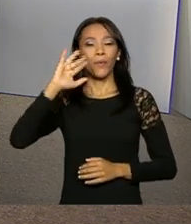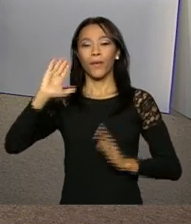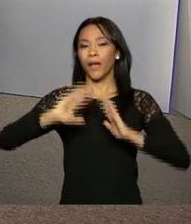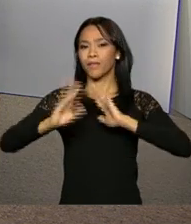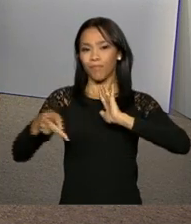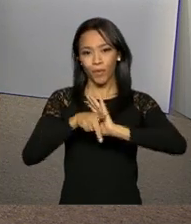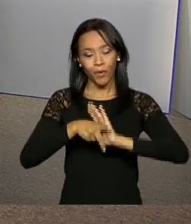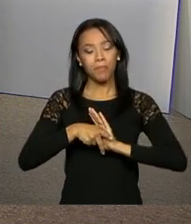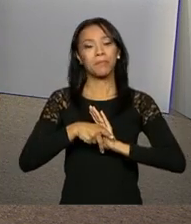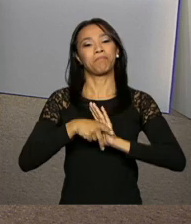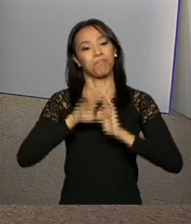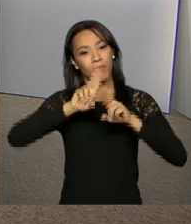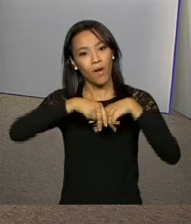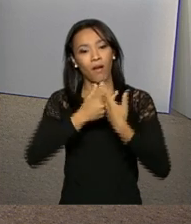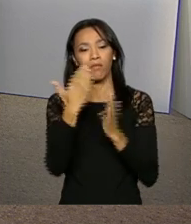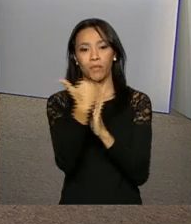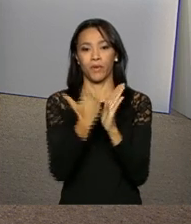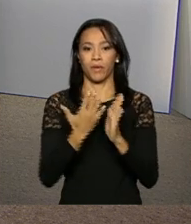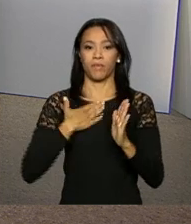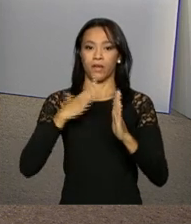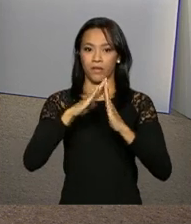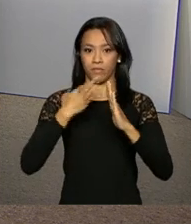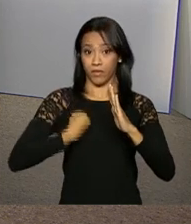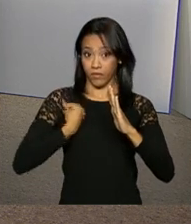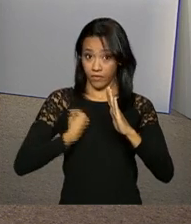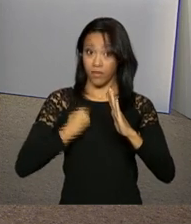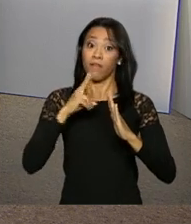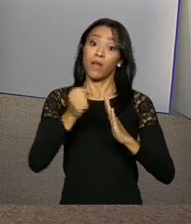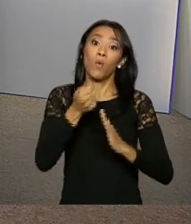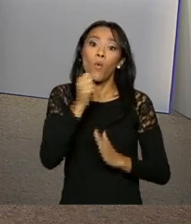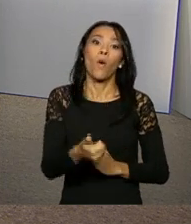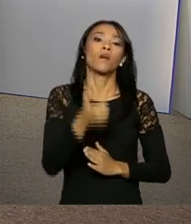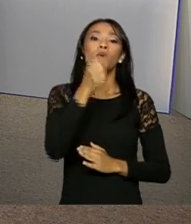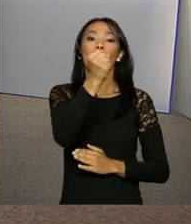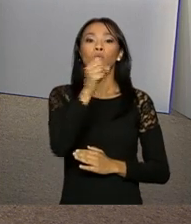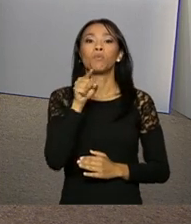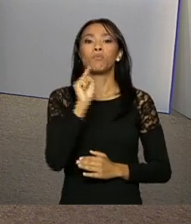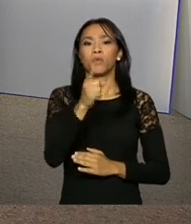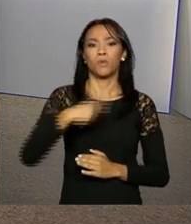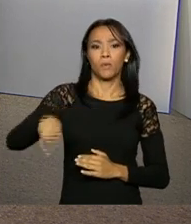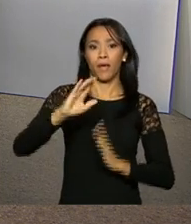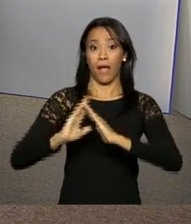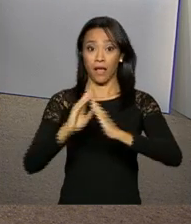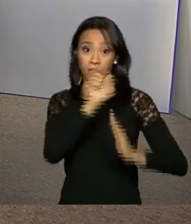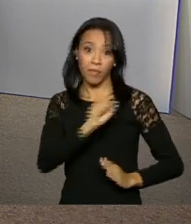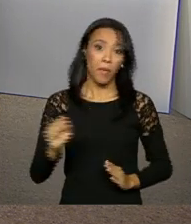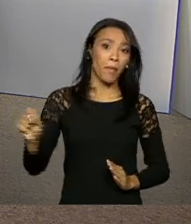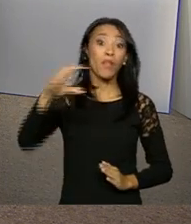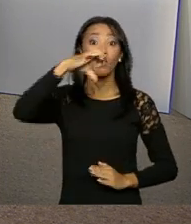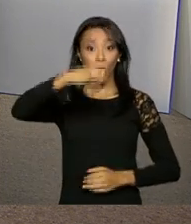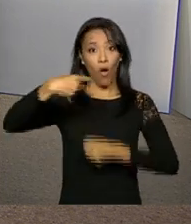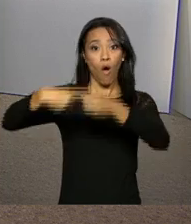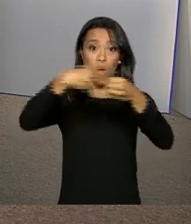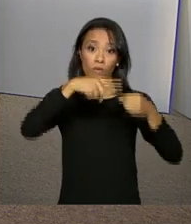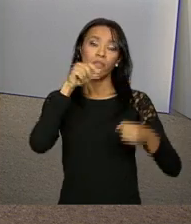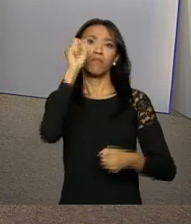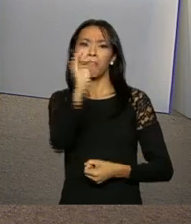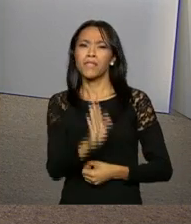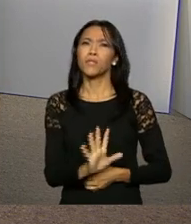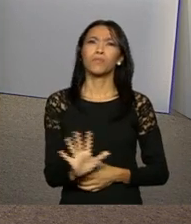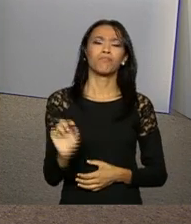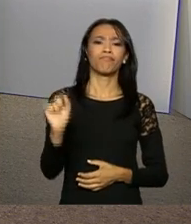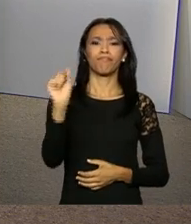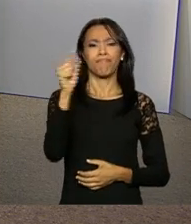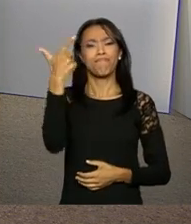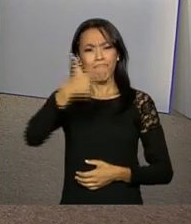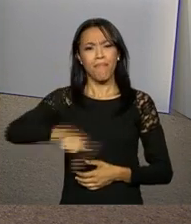realizado graças ao programa Minha Casa Minha Vida. Vão ser quase 8 mil moradias em 9 municípios espalhados pelo Brasil. A gente